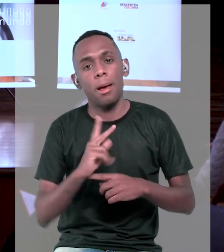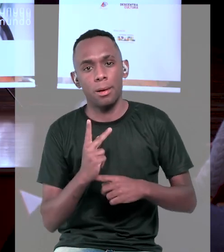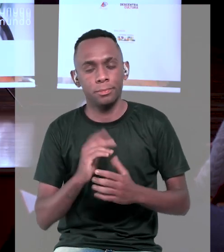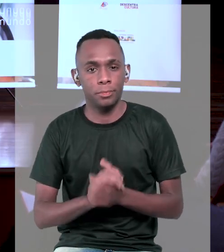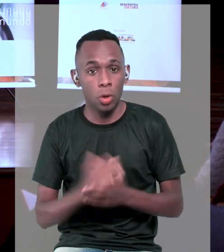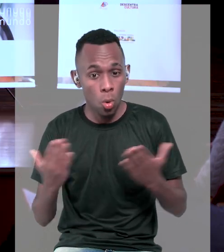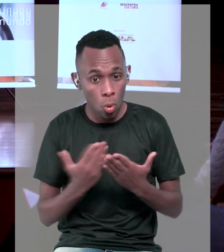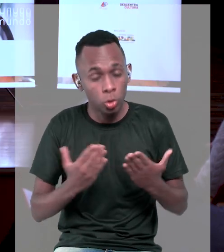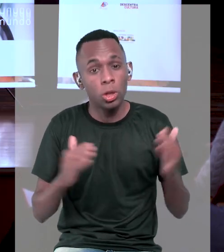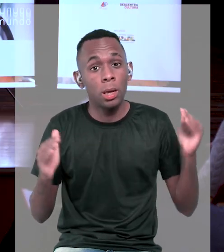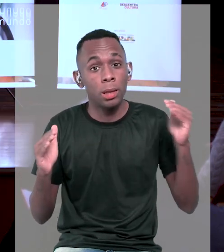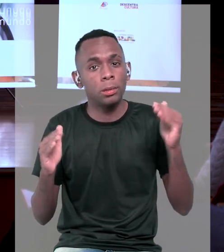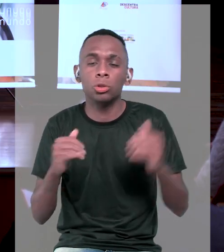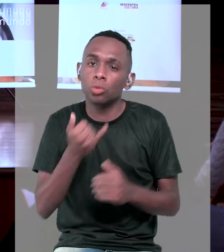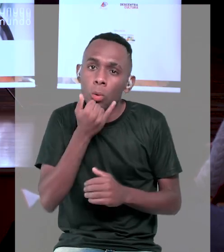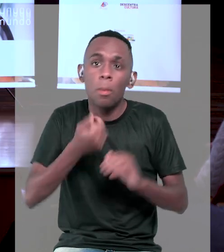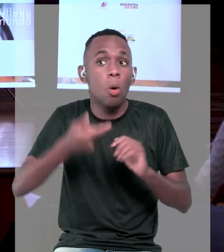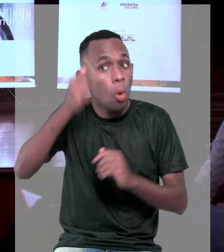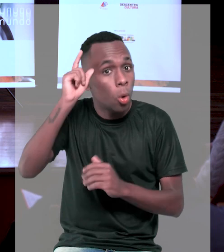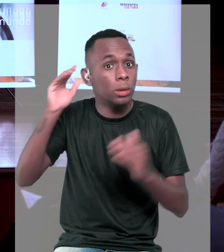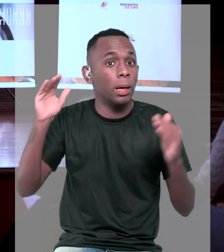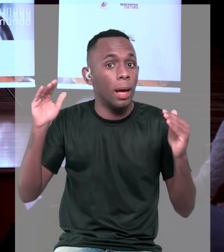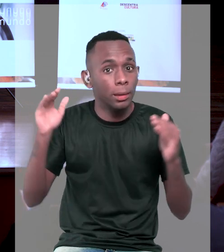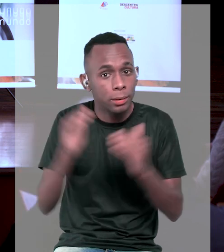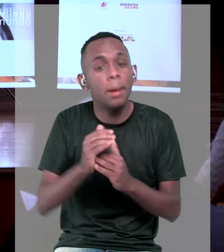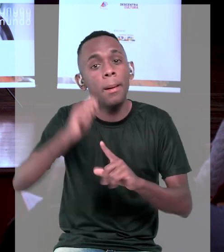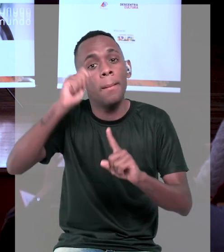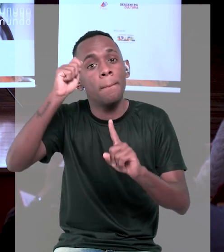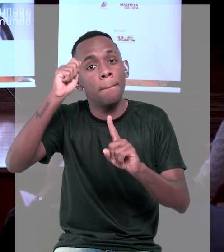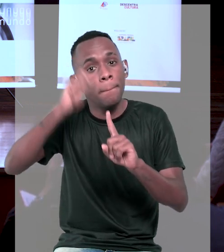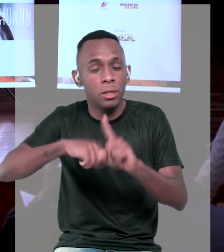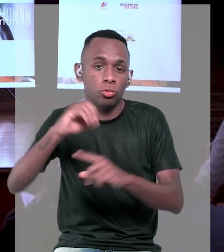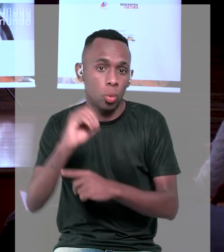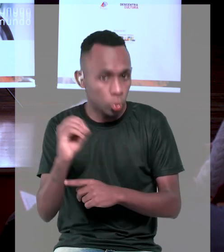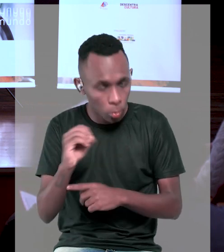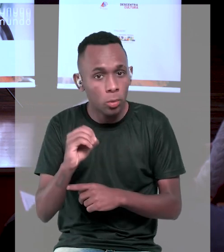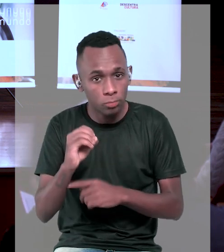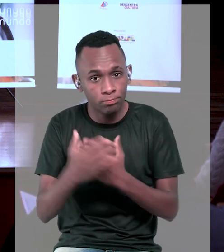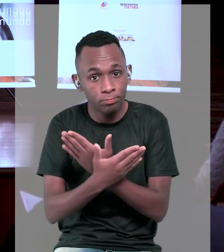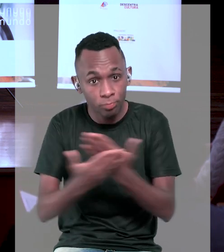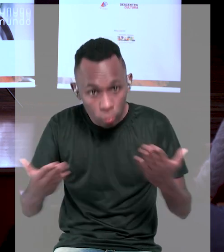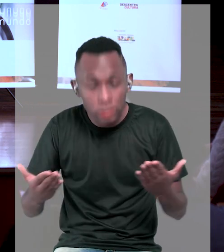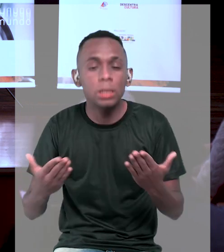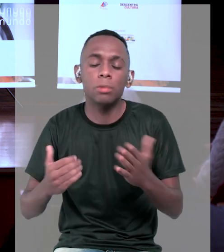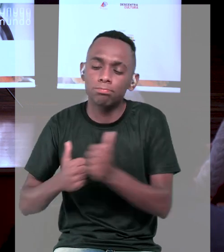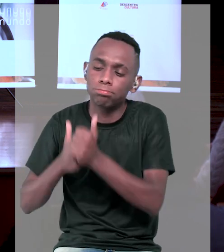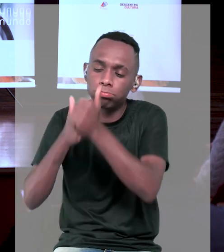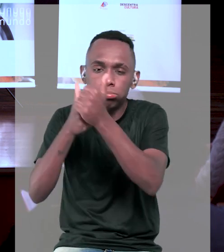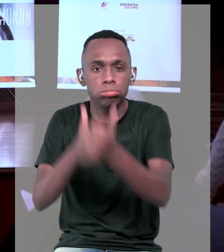de ontem, da semana passada com o Jorge Colli, até outubro, vocês vão